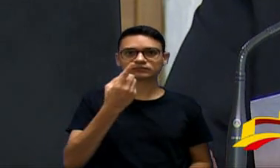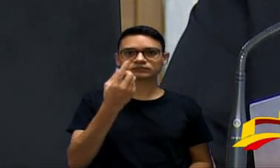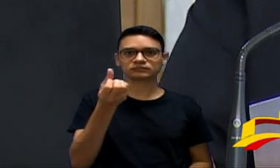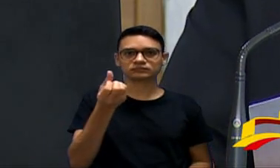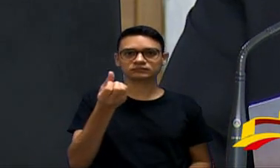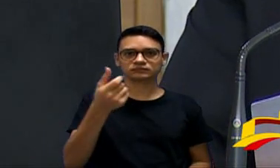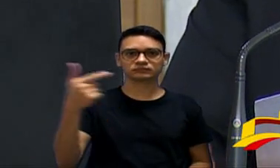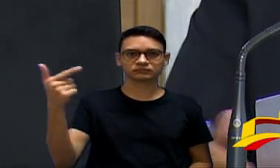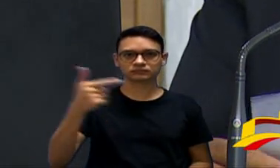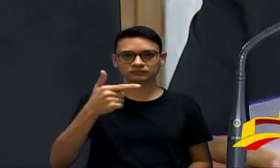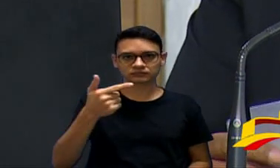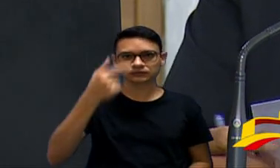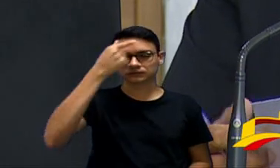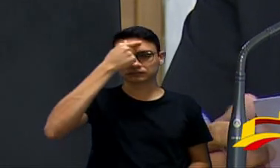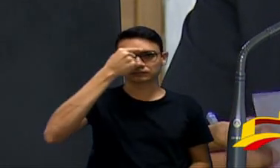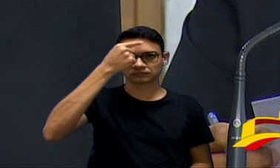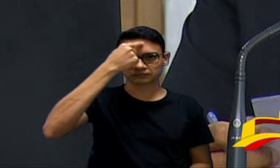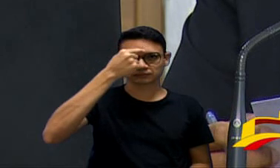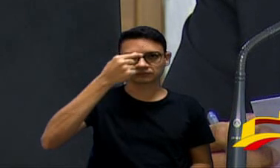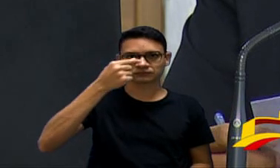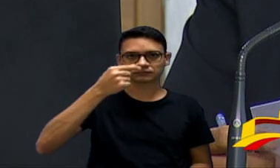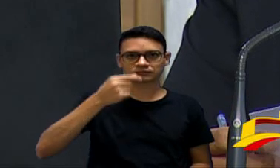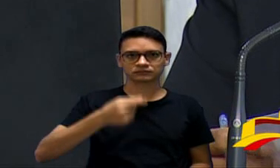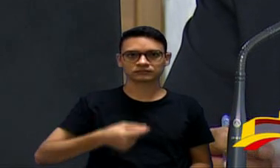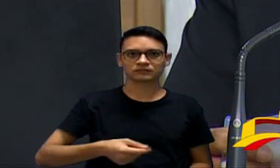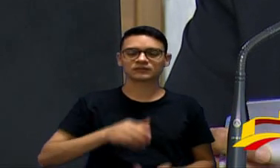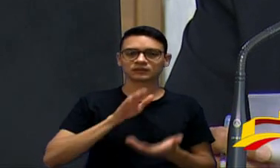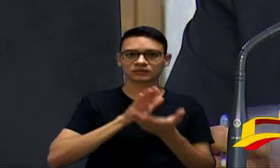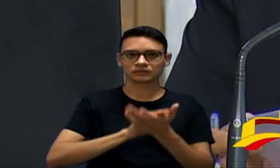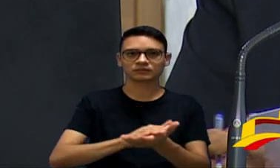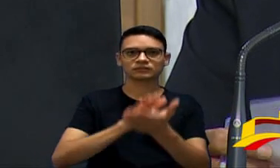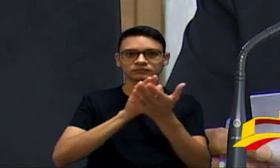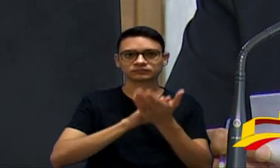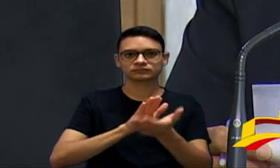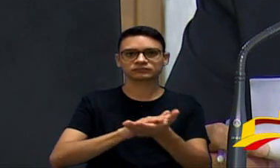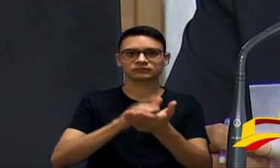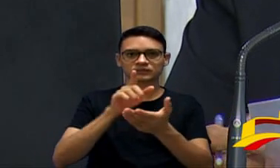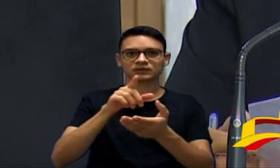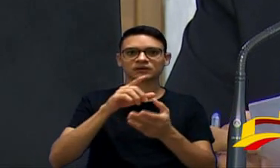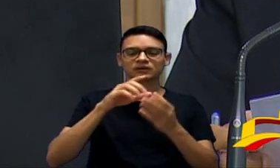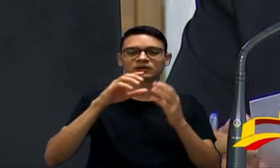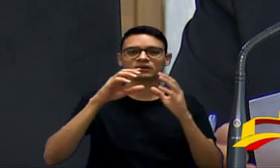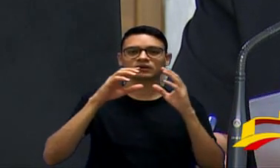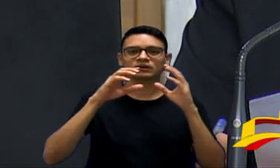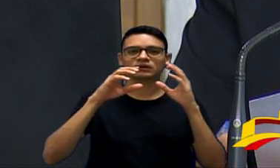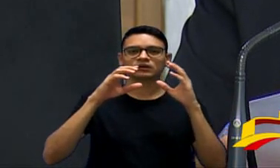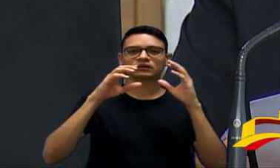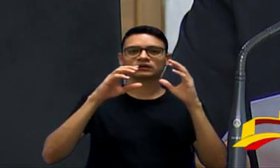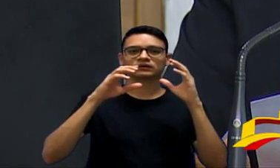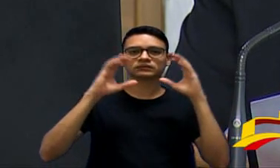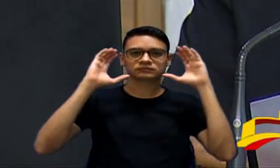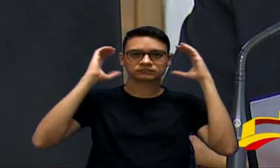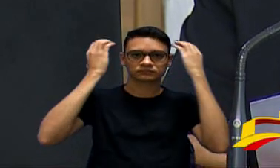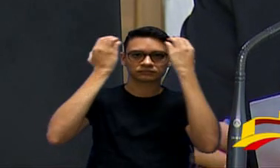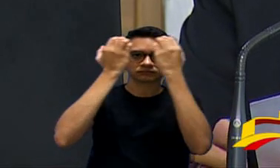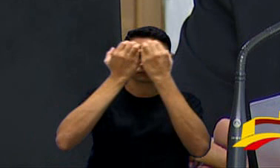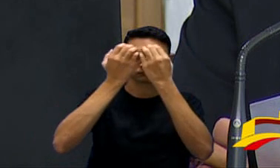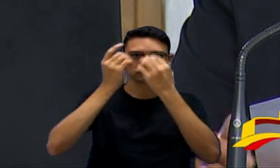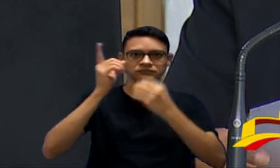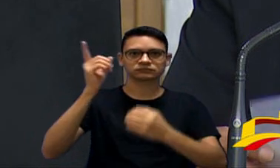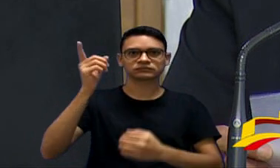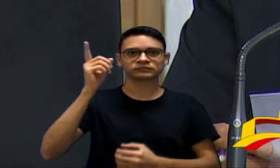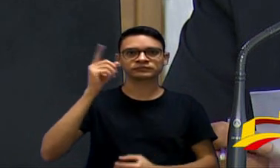1622 do vereador Dylan, que manifesta aplauso à Assembleia Legislativa do Rio Grande do Norte pela indiciamento